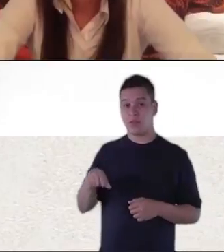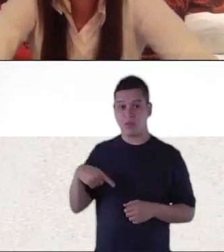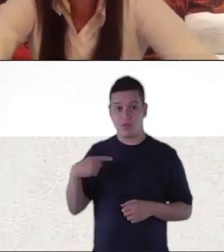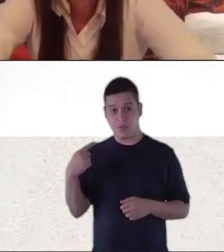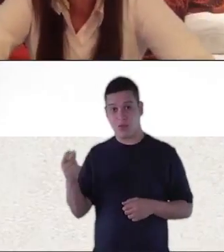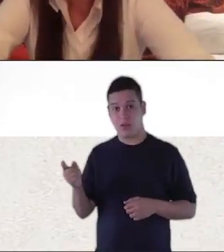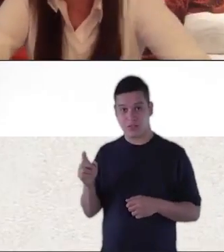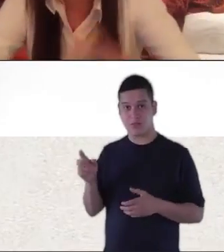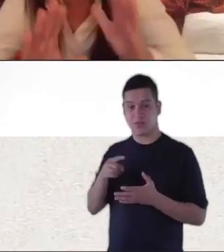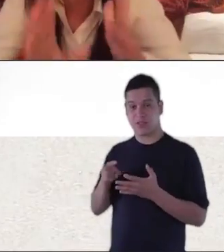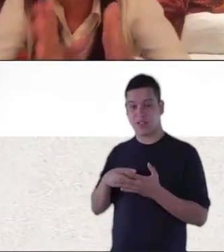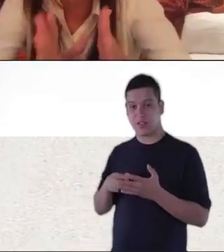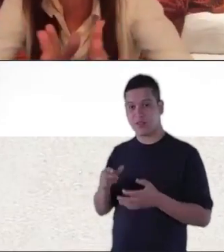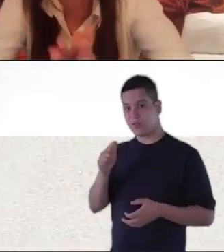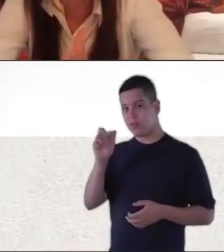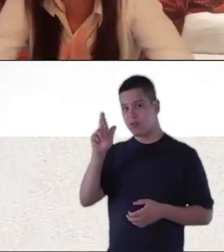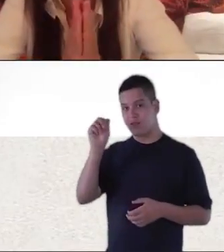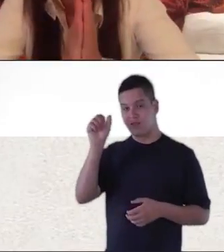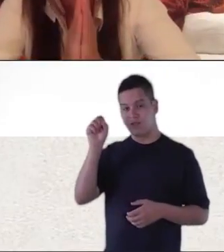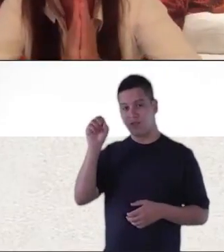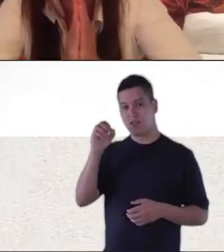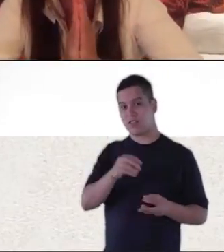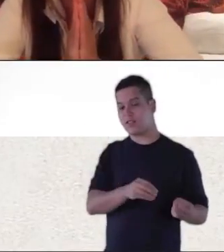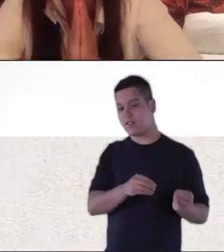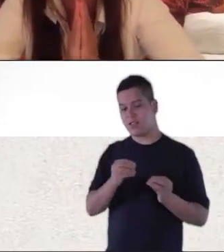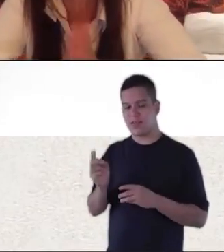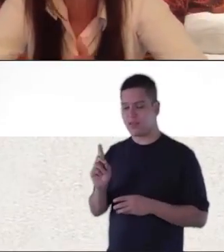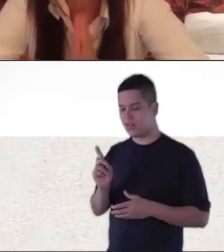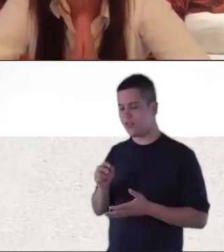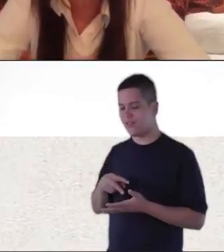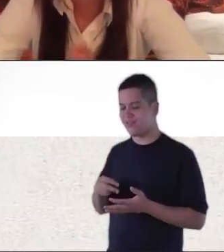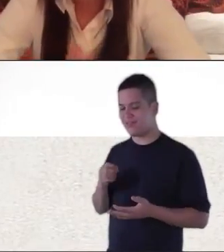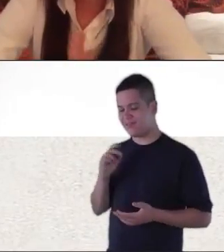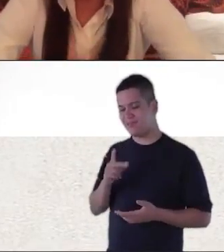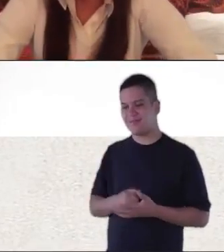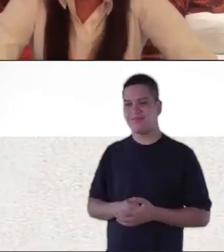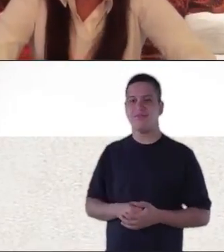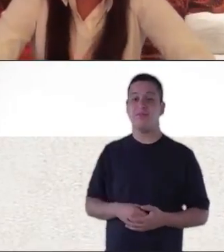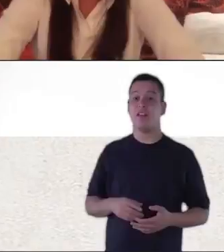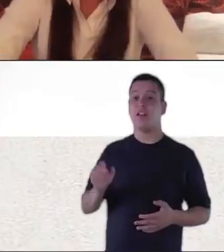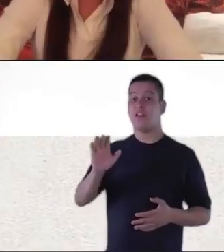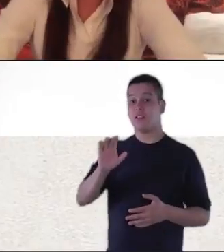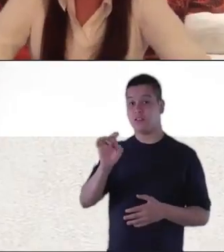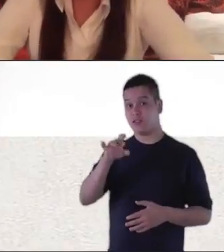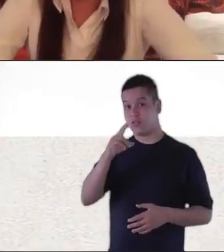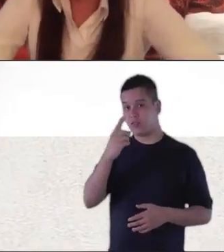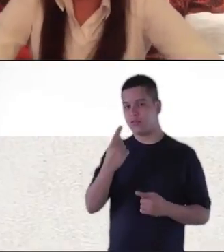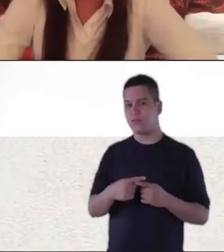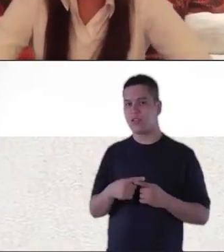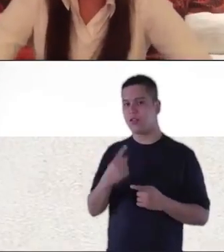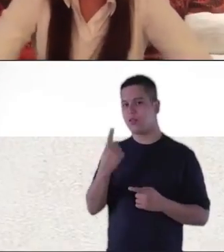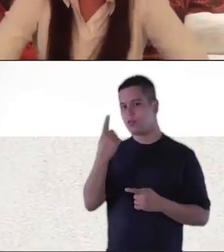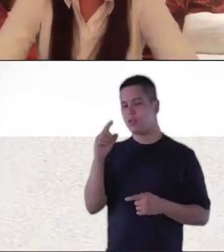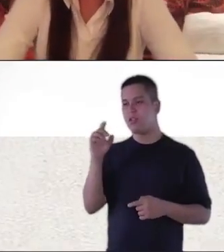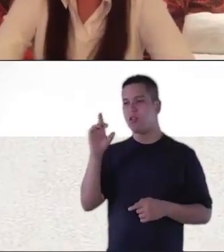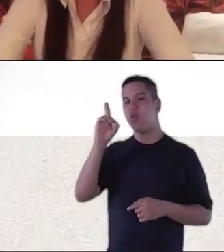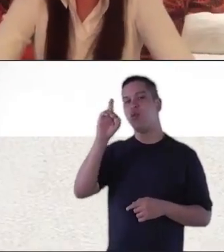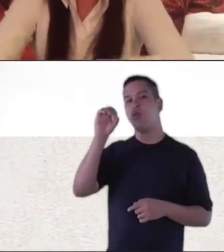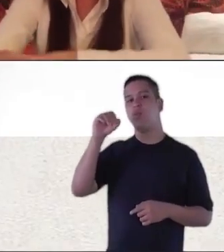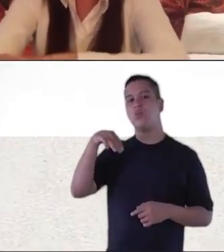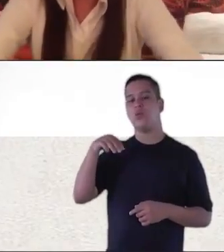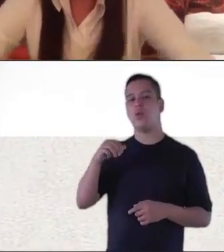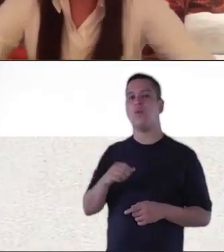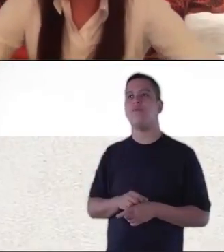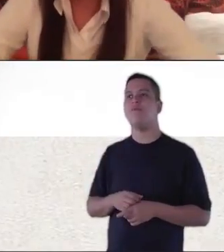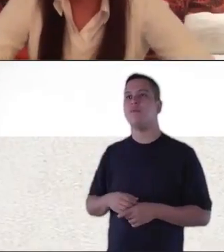favor. Mas olha aqui, só uma coisa do Dom. Juro que não é porque é o último livro, não. Eu acho o Dom realmente